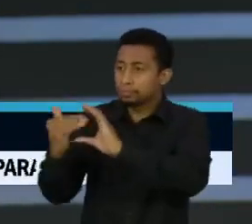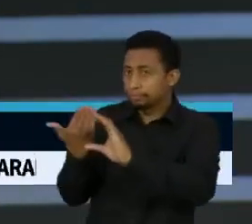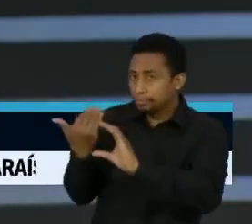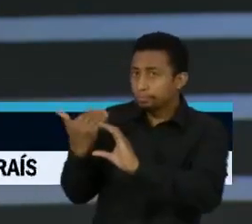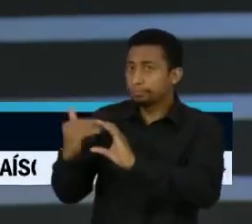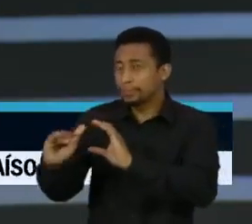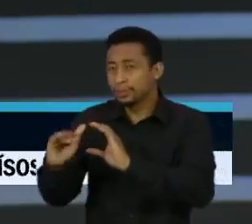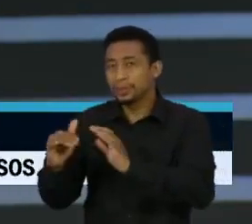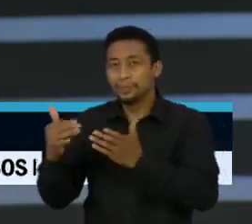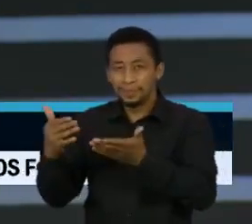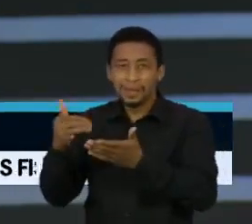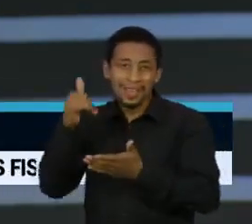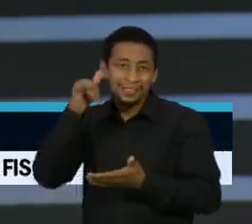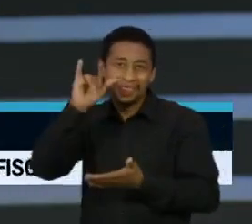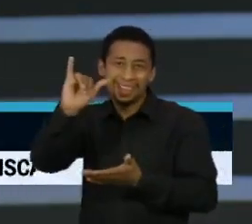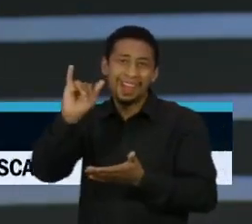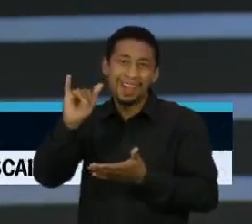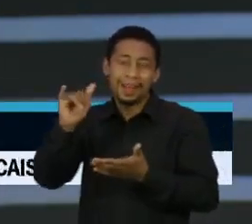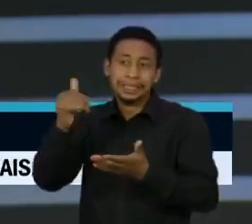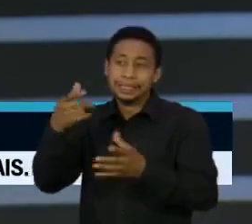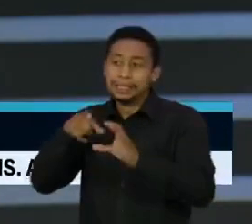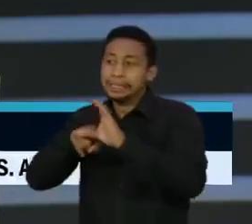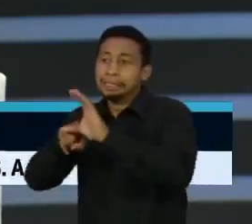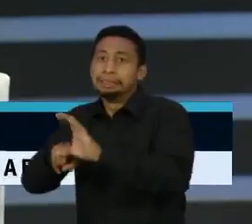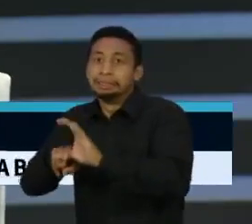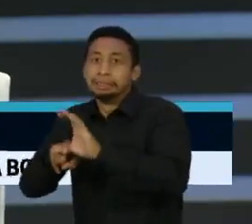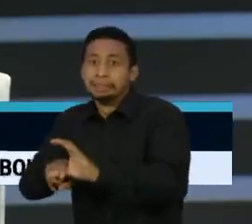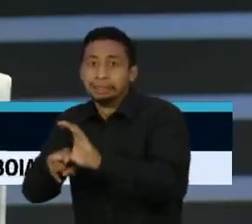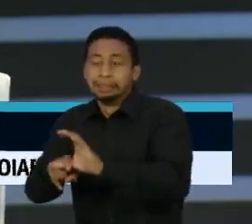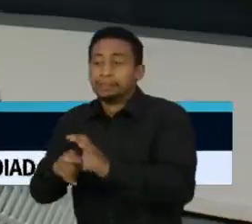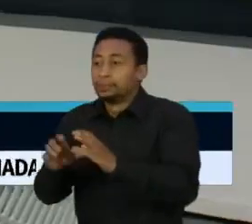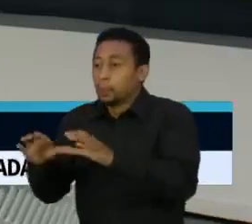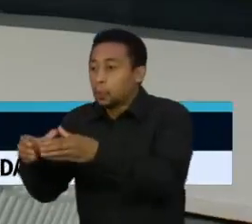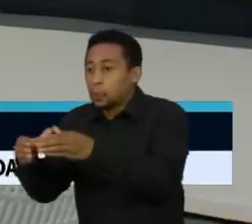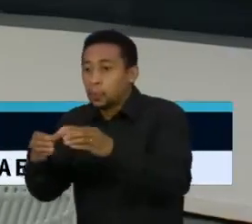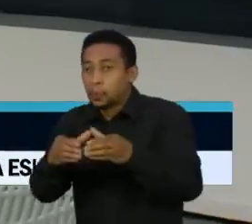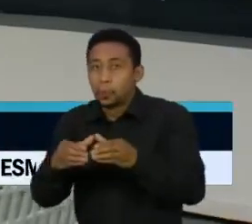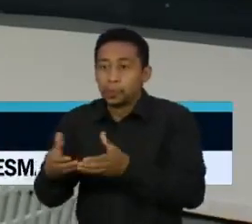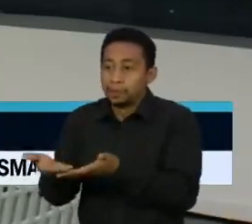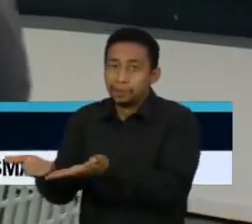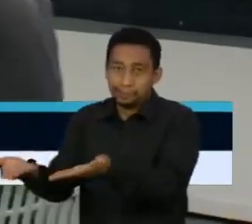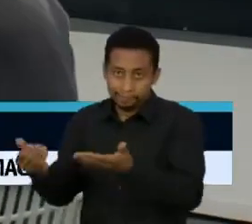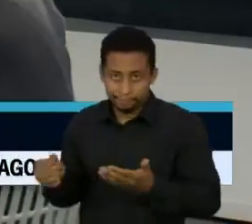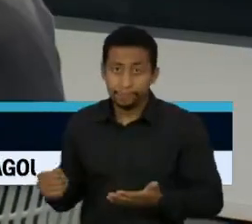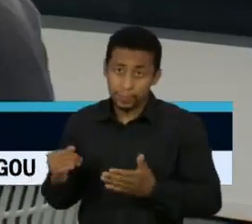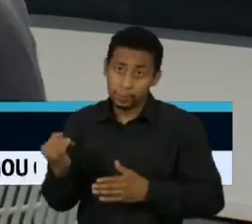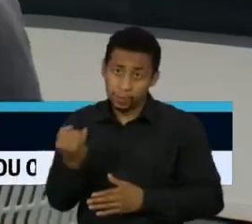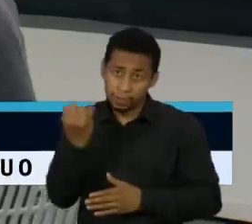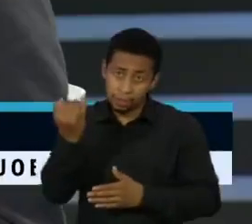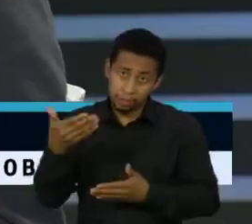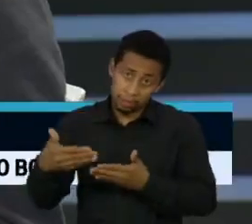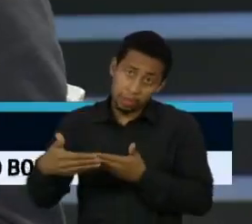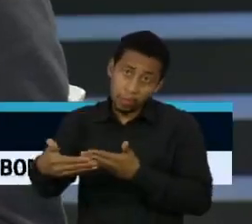sem no entanto estarmos presos a determinados a grupos económicos Eu acho que isso é importante agora e